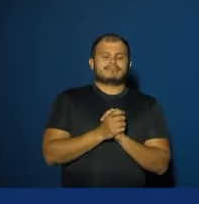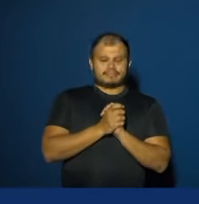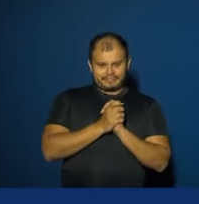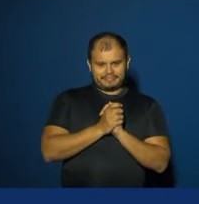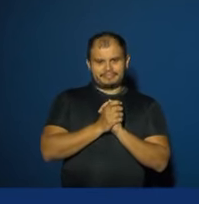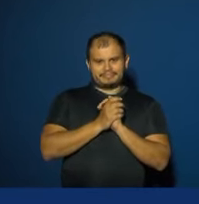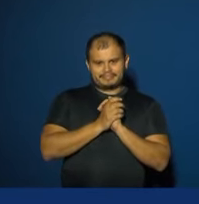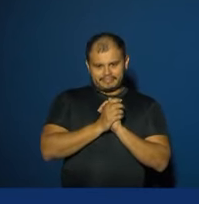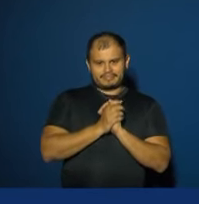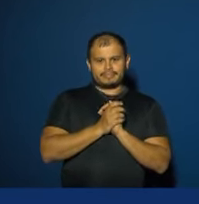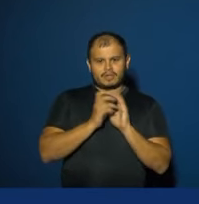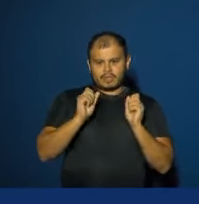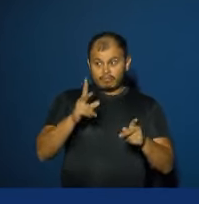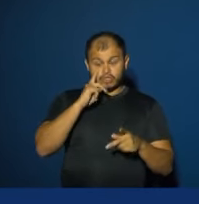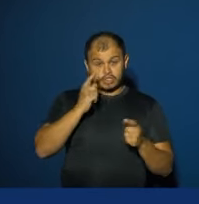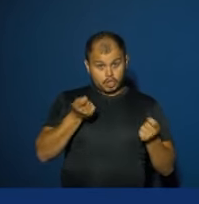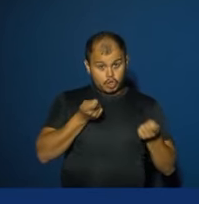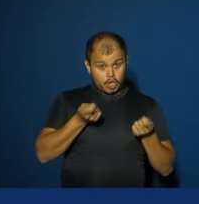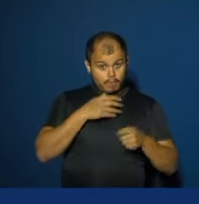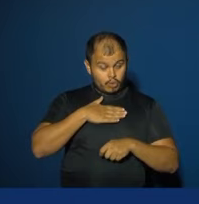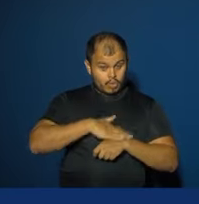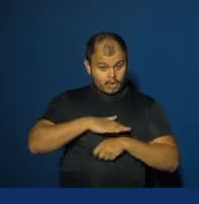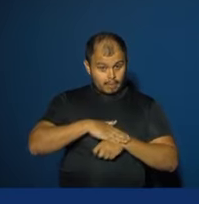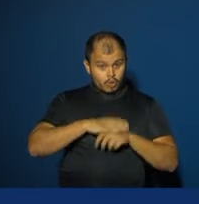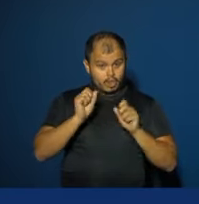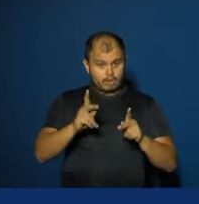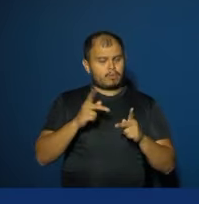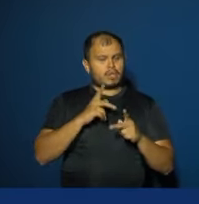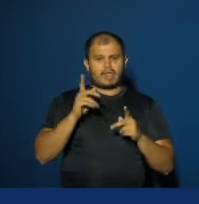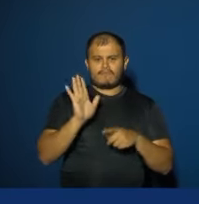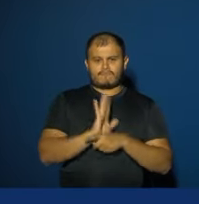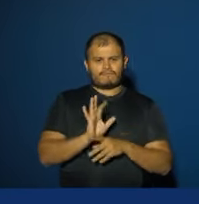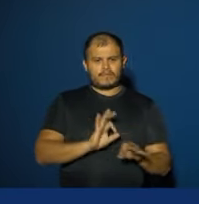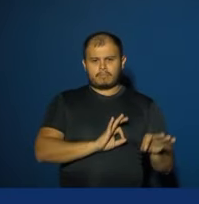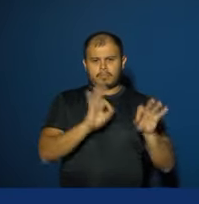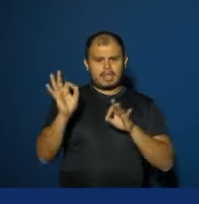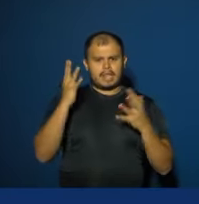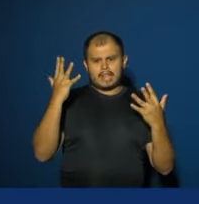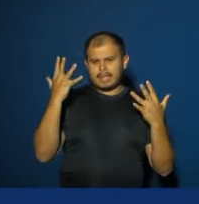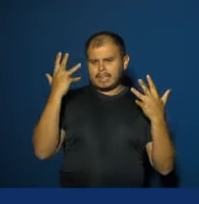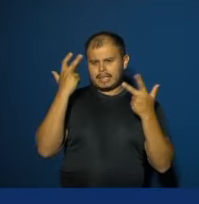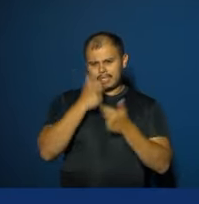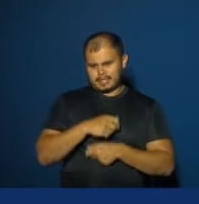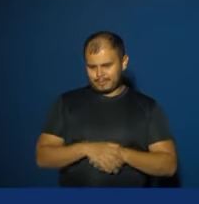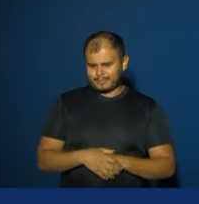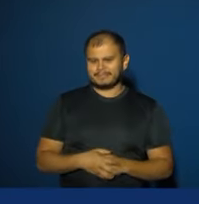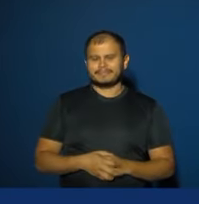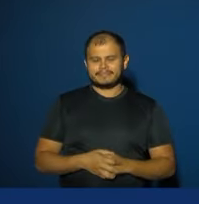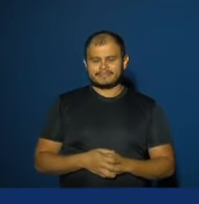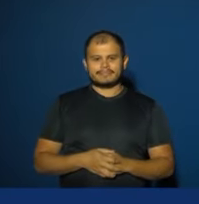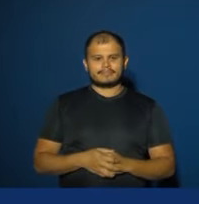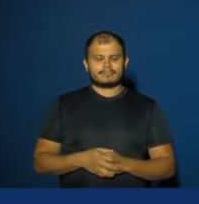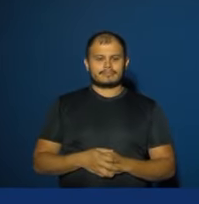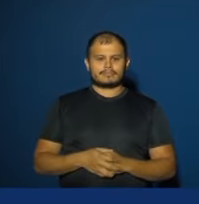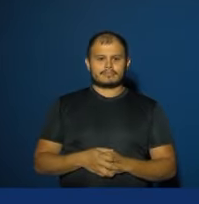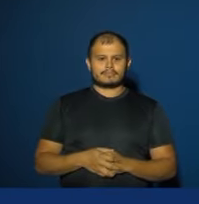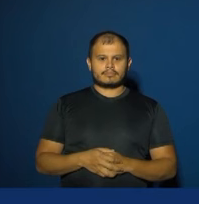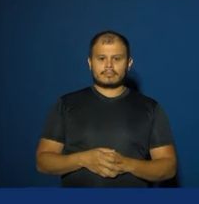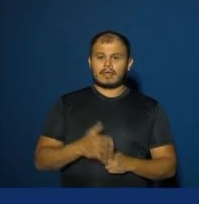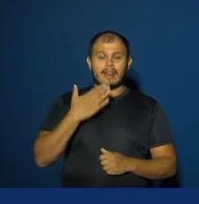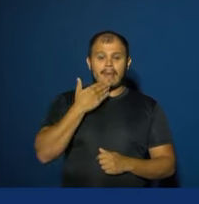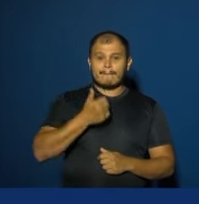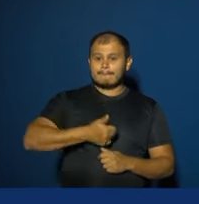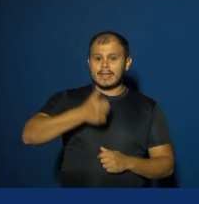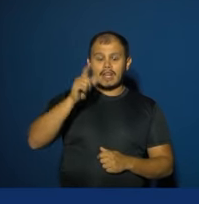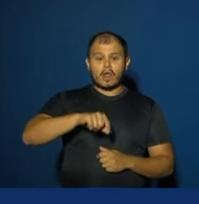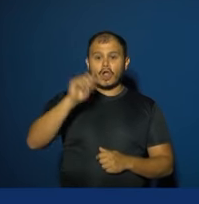porque já venceu meu tempo vocês me dão licença porque é uma graça O filme é a lukia para passar gente é a maior ganhou maior Ela